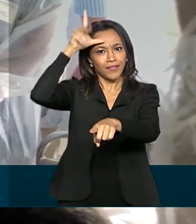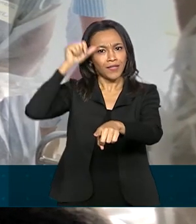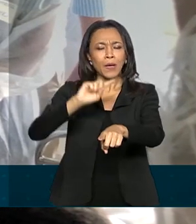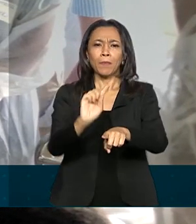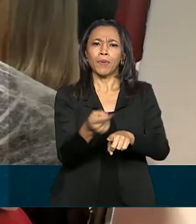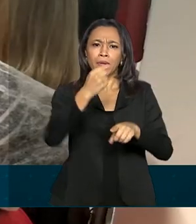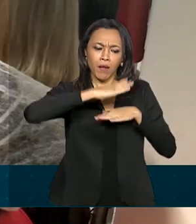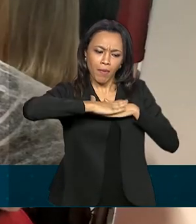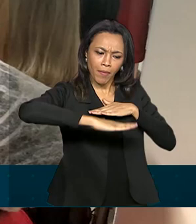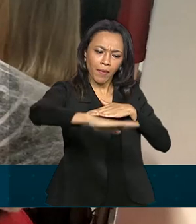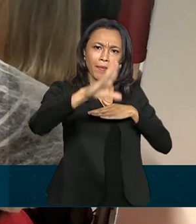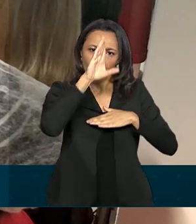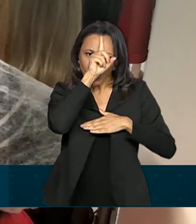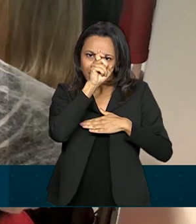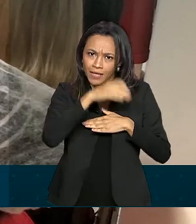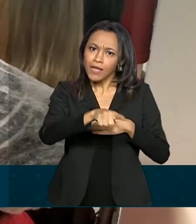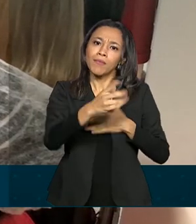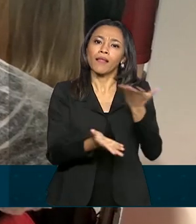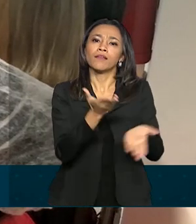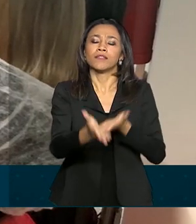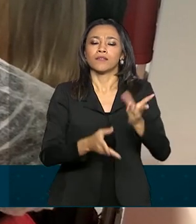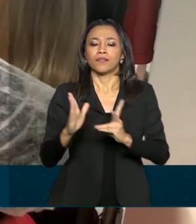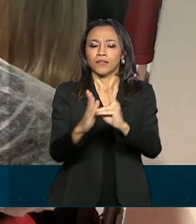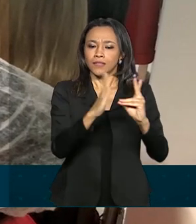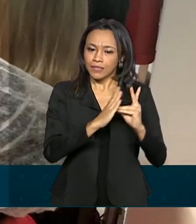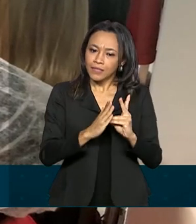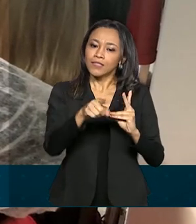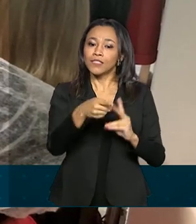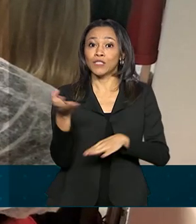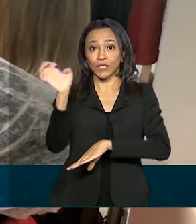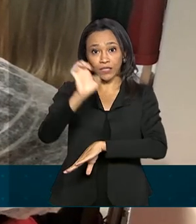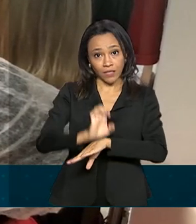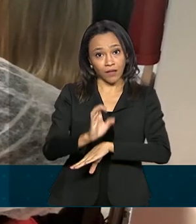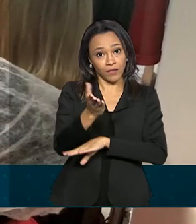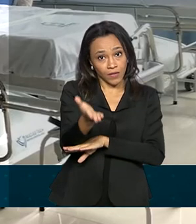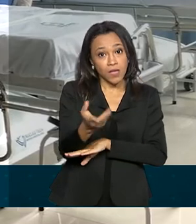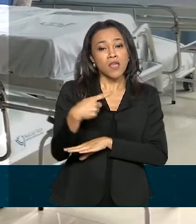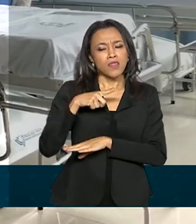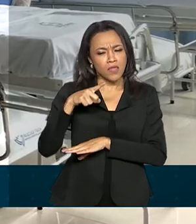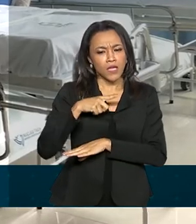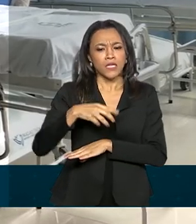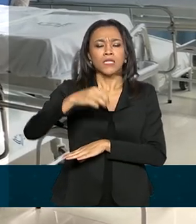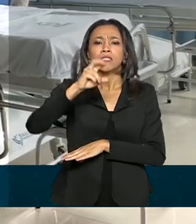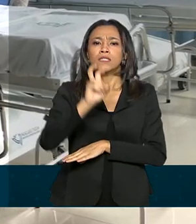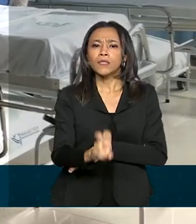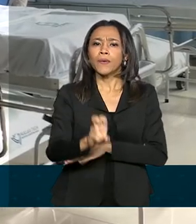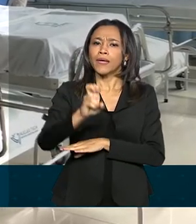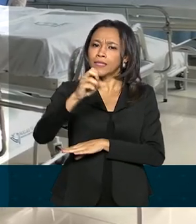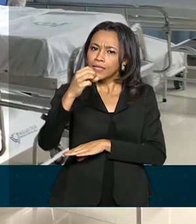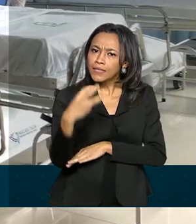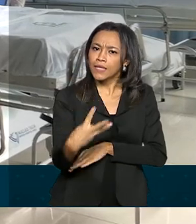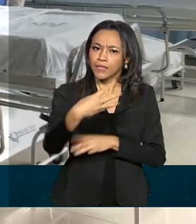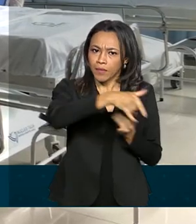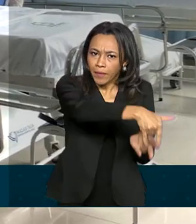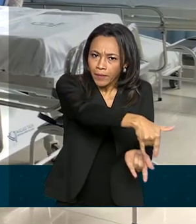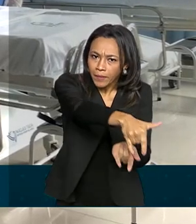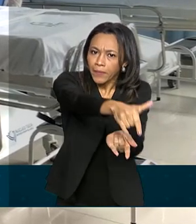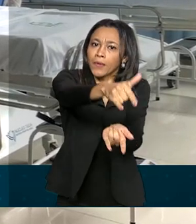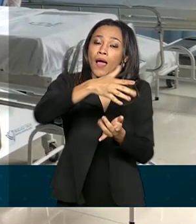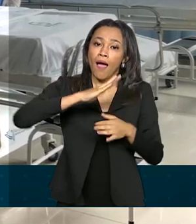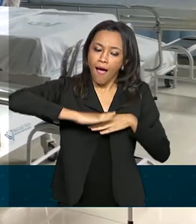indígenas com Covid-19 no Estado do Amazonas. O espaço terá 53 leitos, a área de